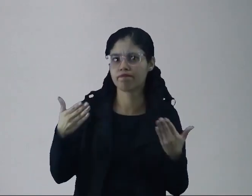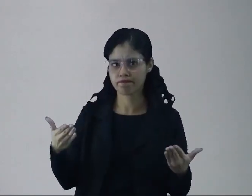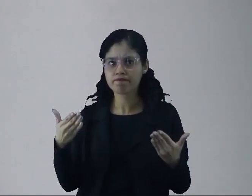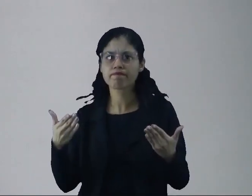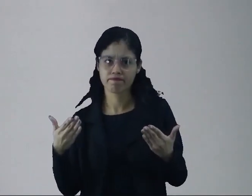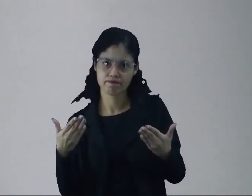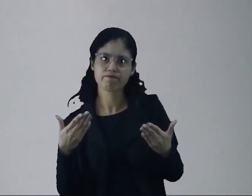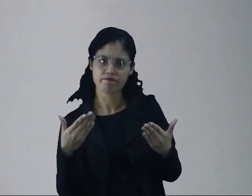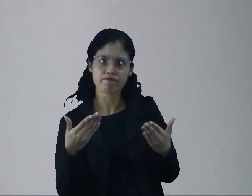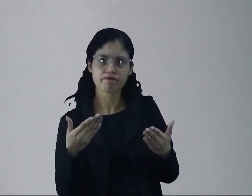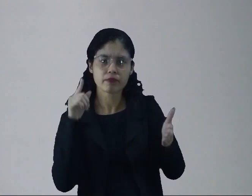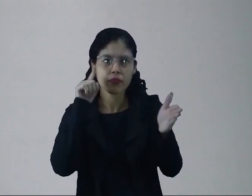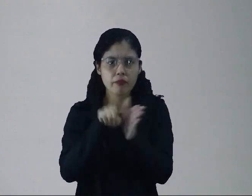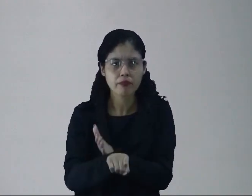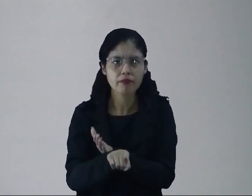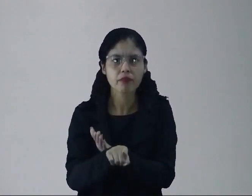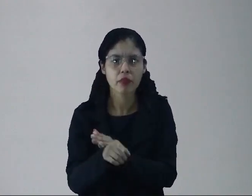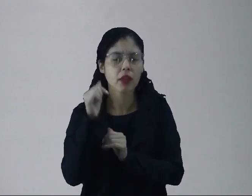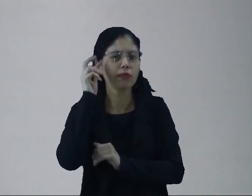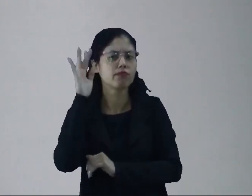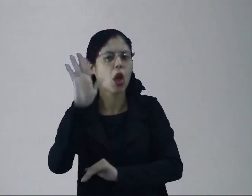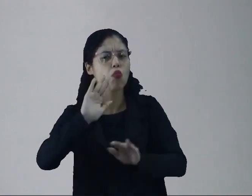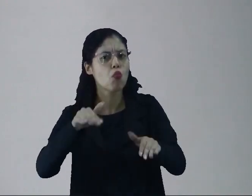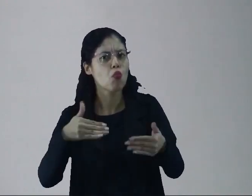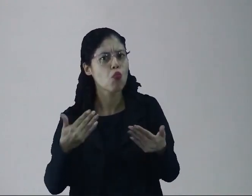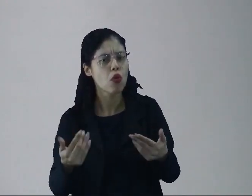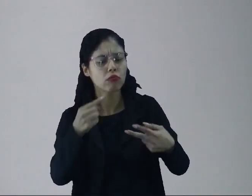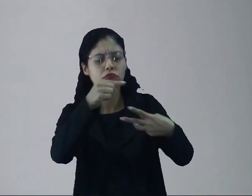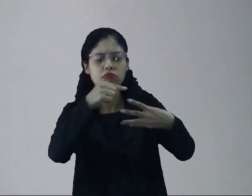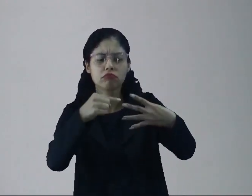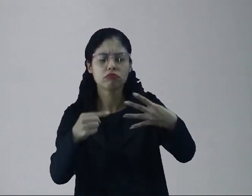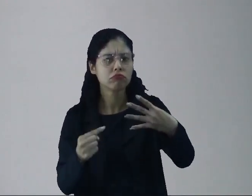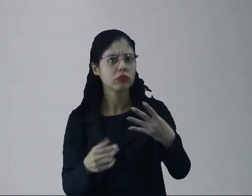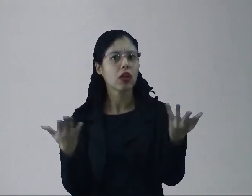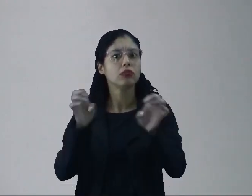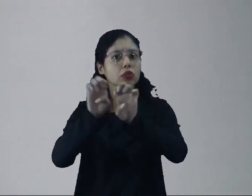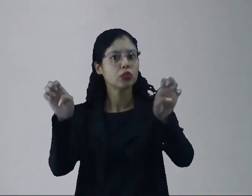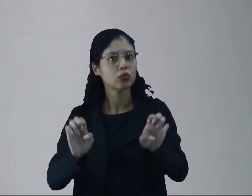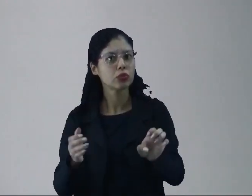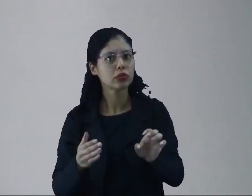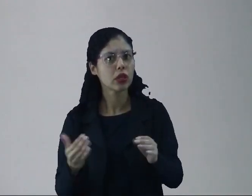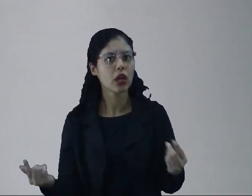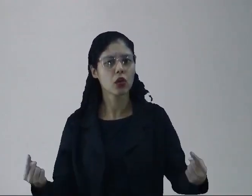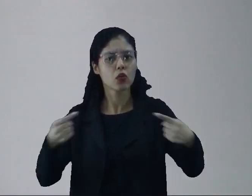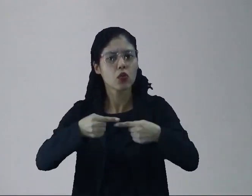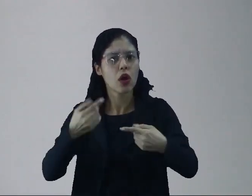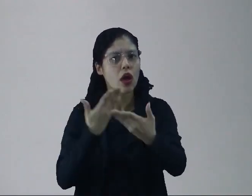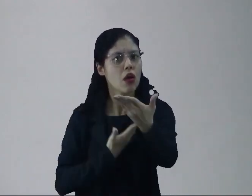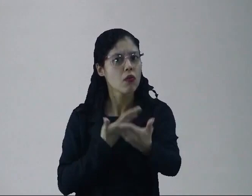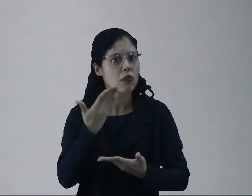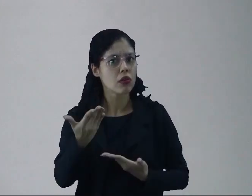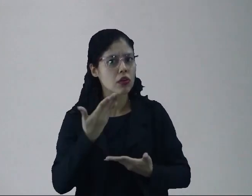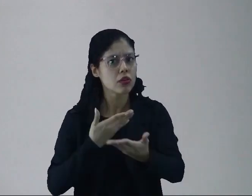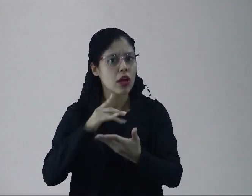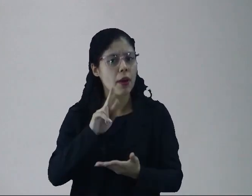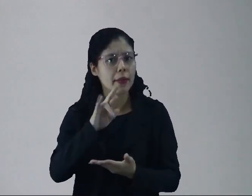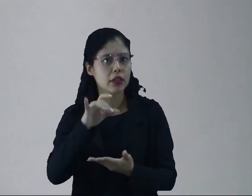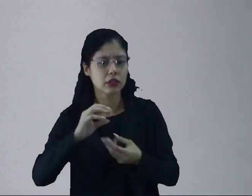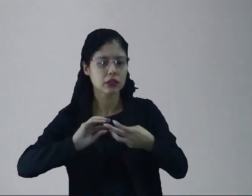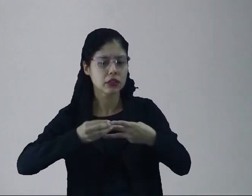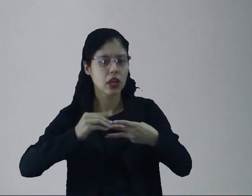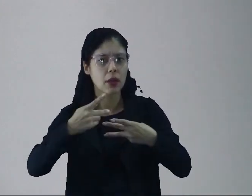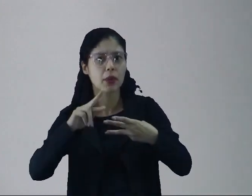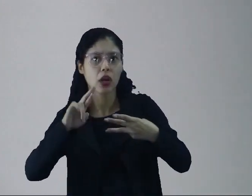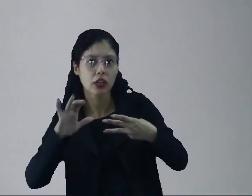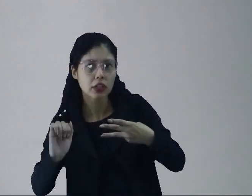da questão, te colocar na reflexão qual é a organela ou qual estrutura é compartilhada entre células procarióticas